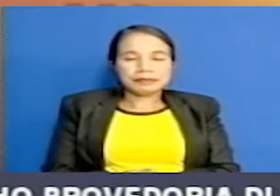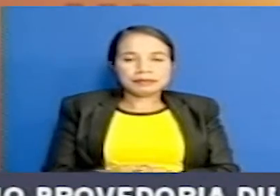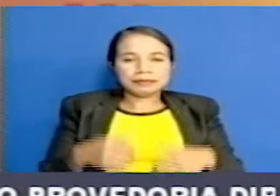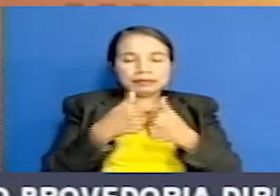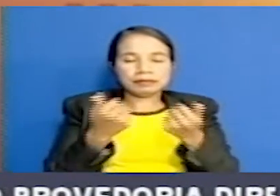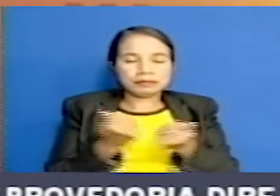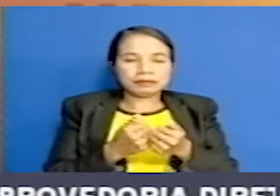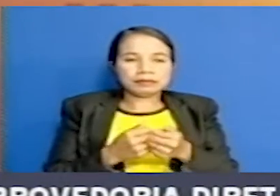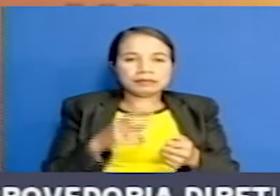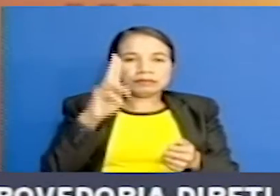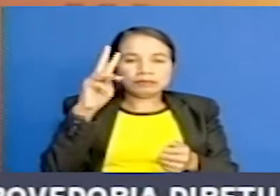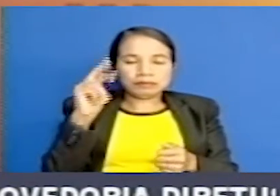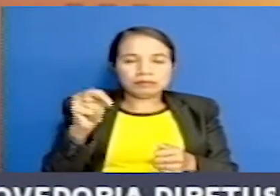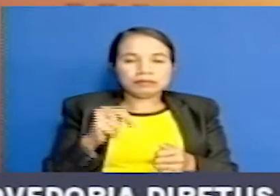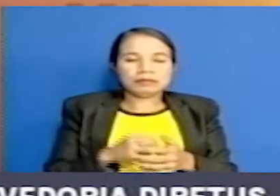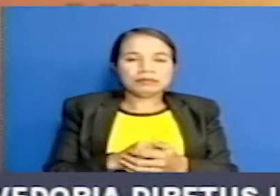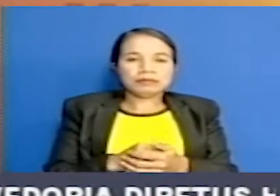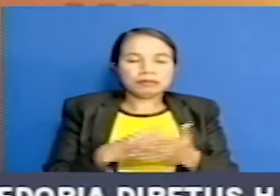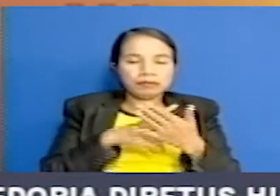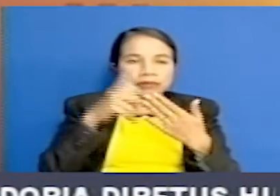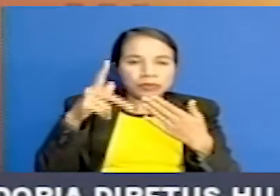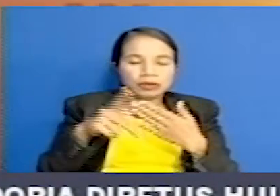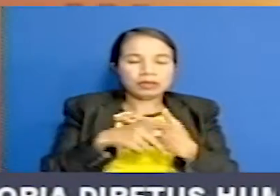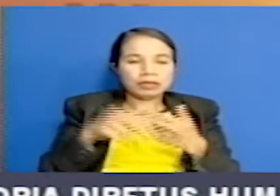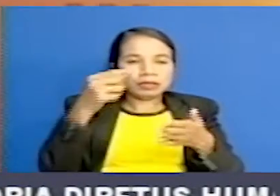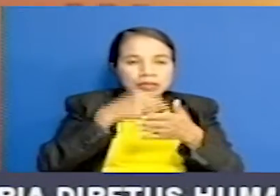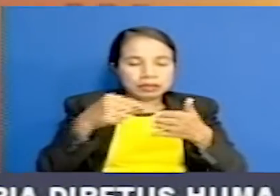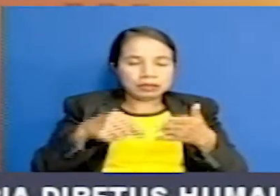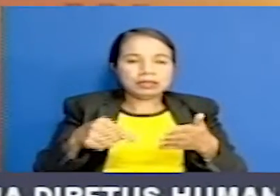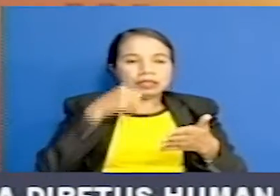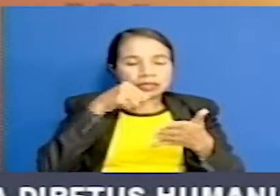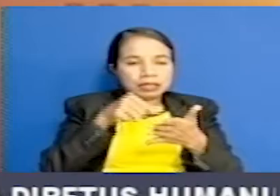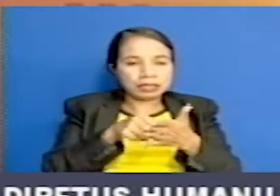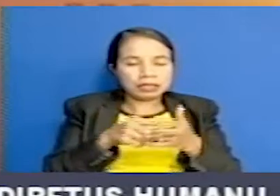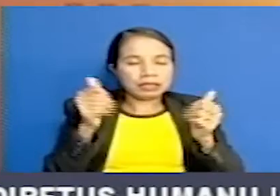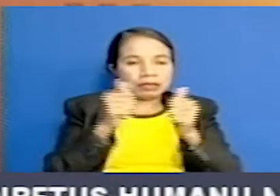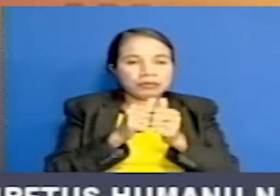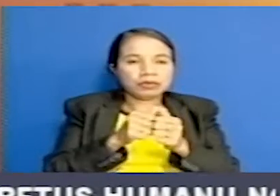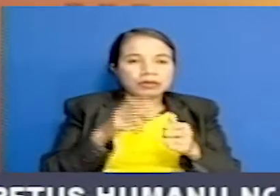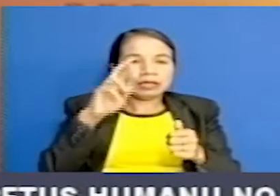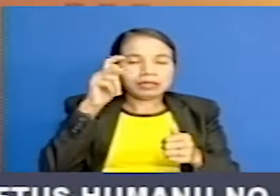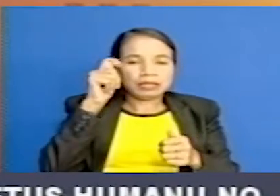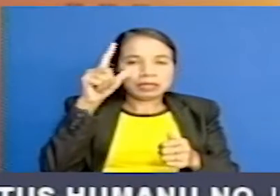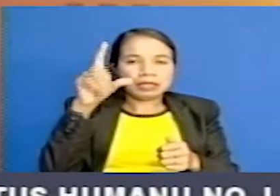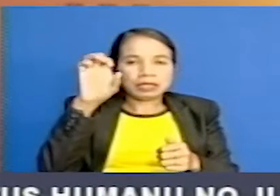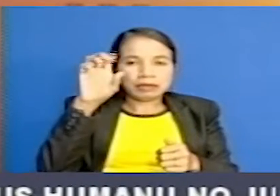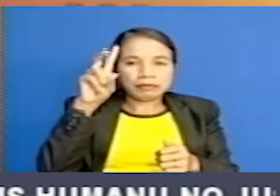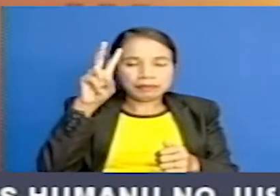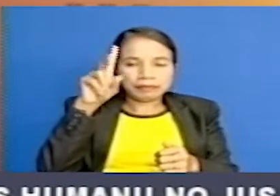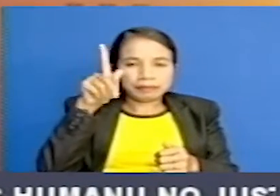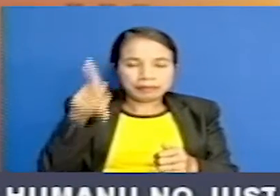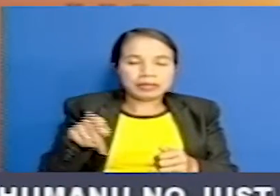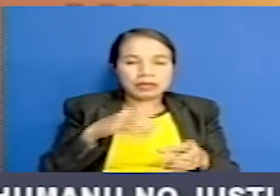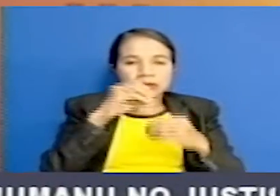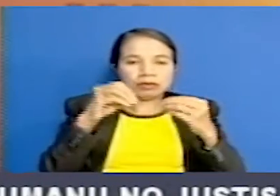Agência Nações Unidas World Food Program assina nota entendimento IDA com a Rádio e Televisão Timor-Leste Empresa Pública com